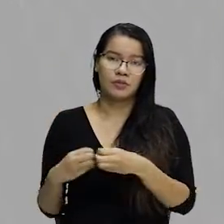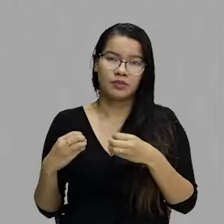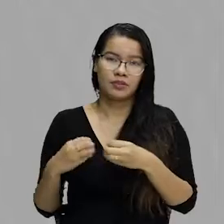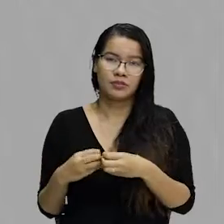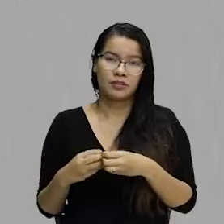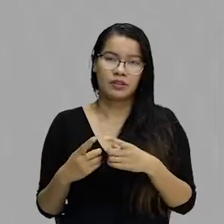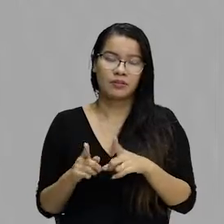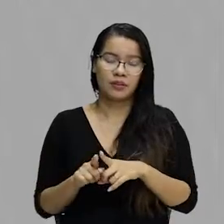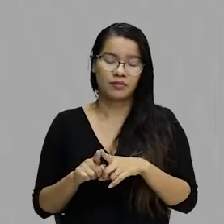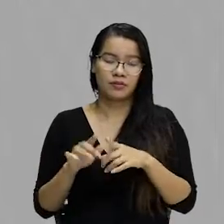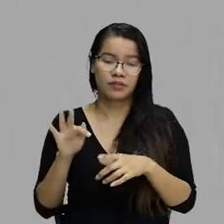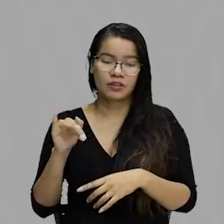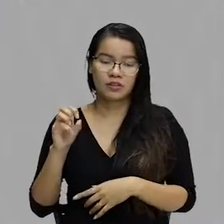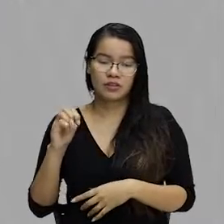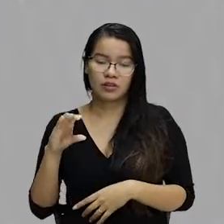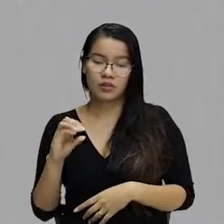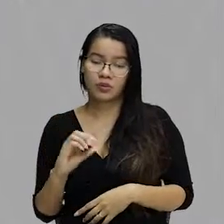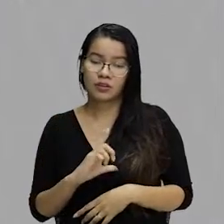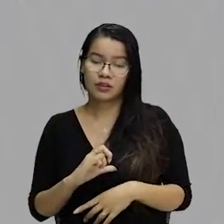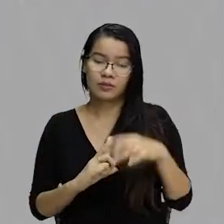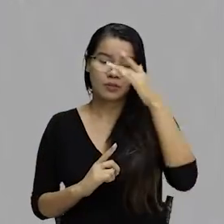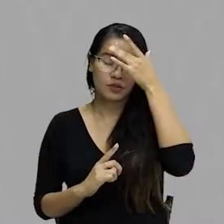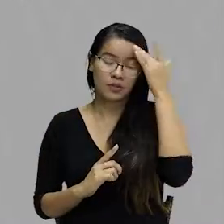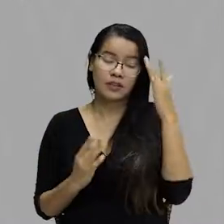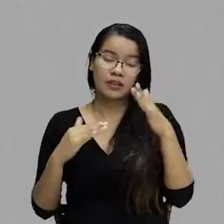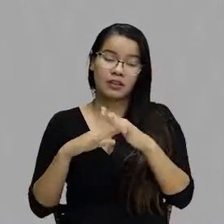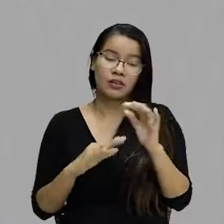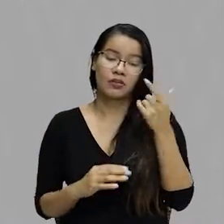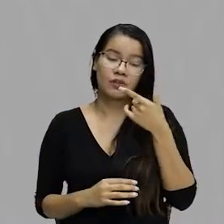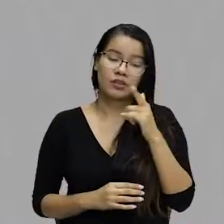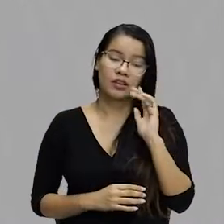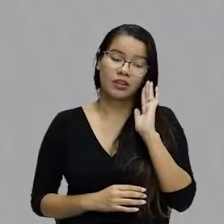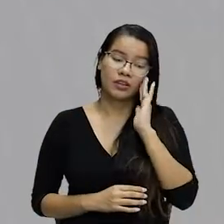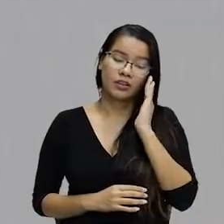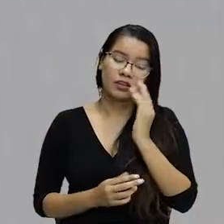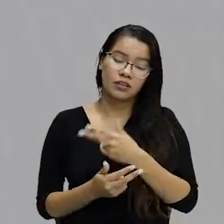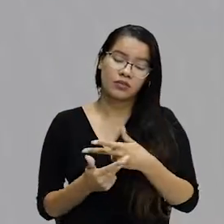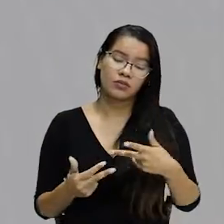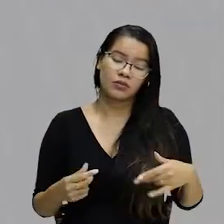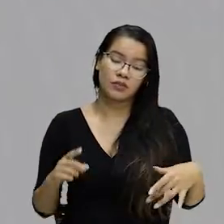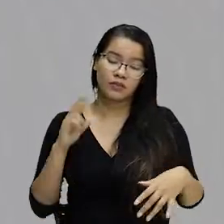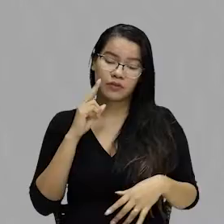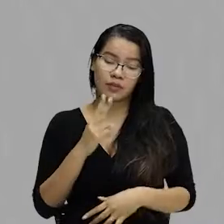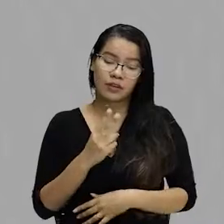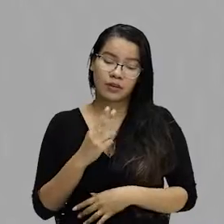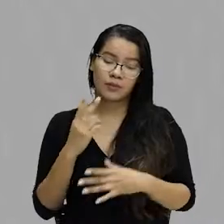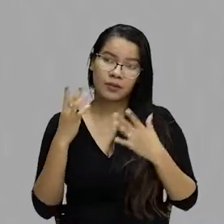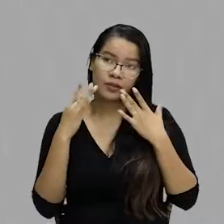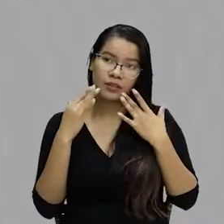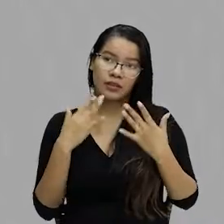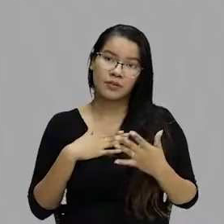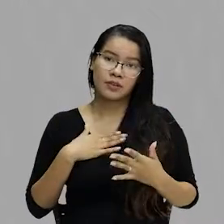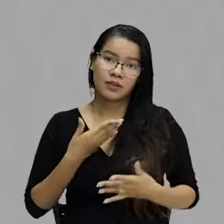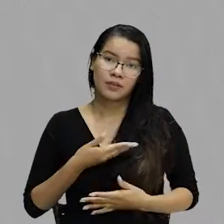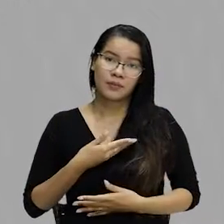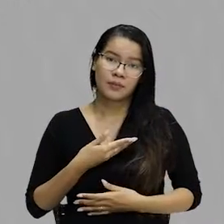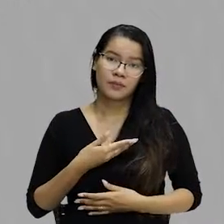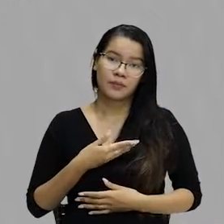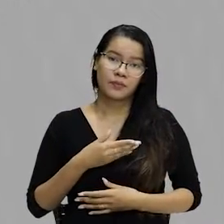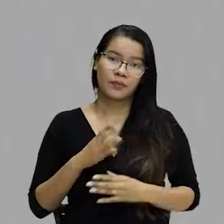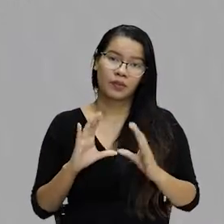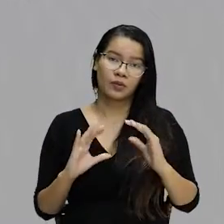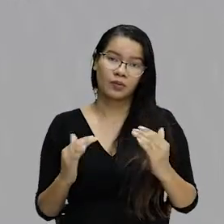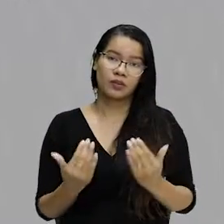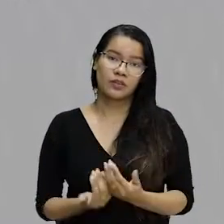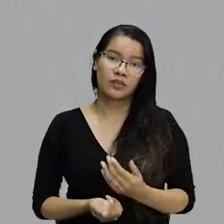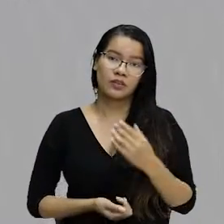físico. E alguns de vocês até conseguem entender algumas coisas na hora que você vê a peça de teatro, né? A minha companhia de teatro, a gente tem uma coisa que